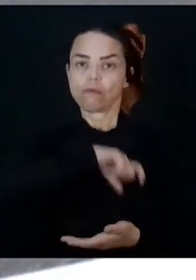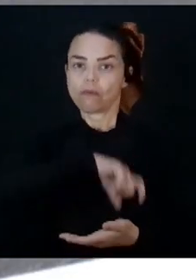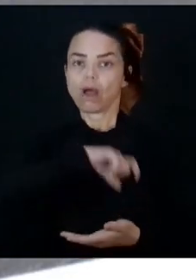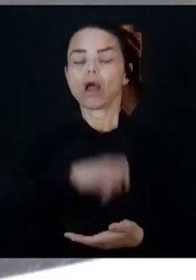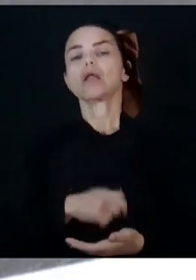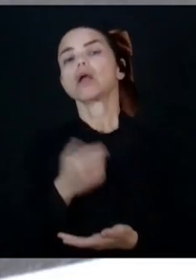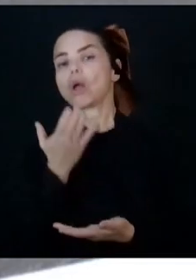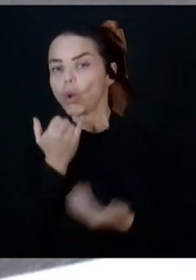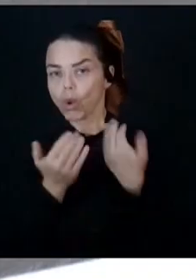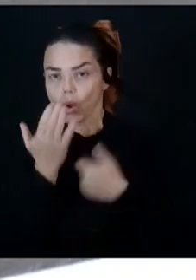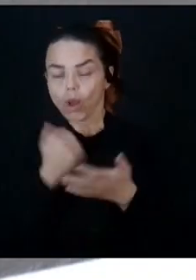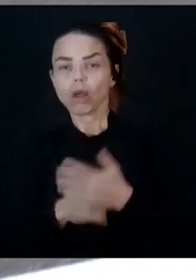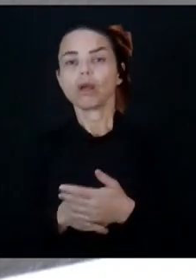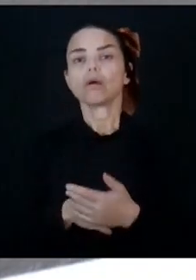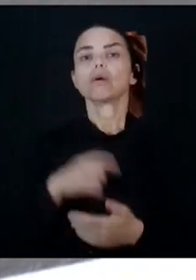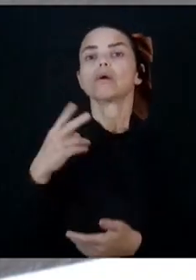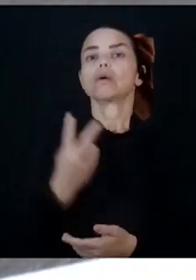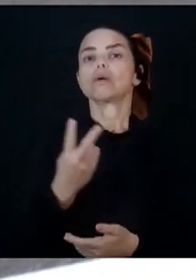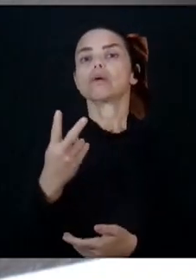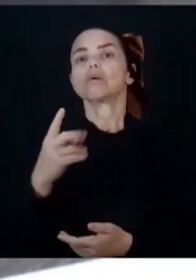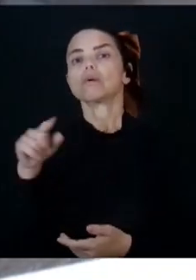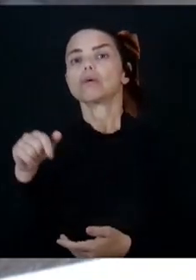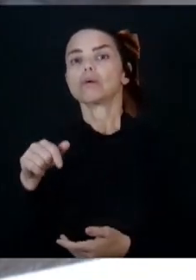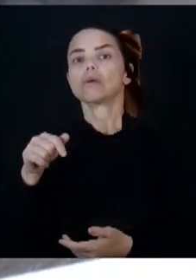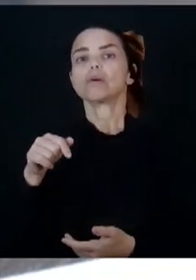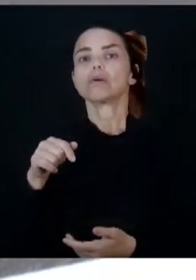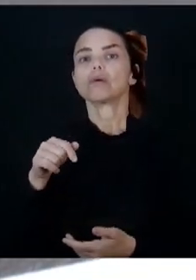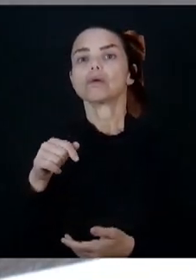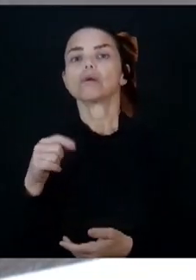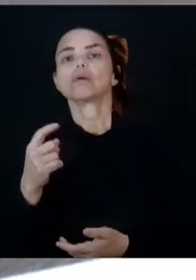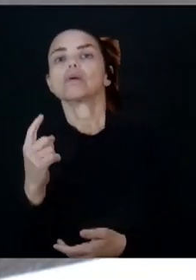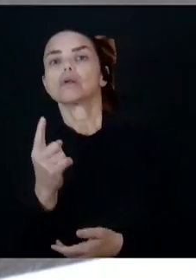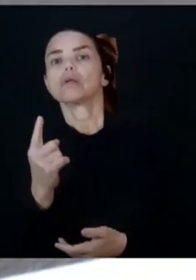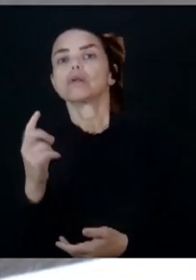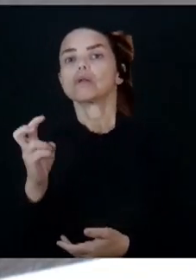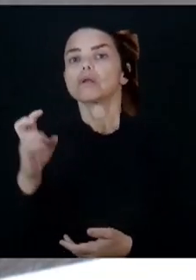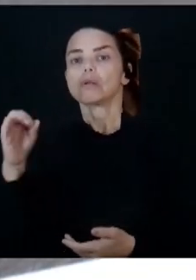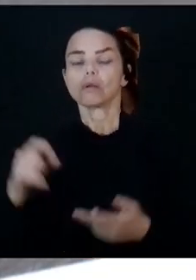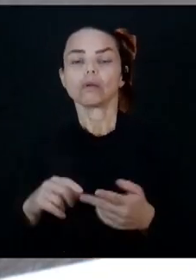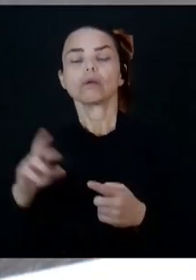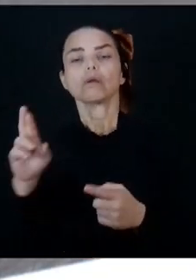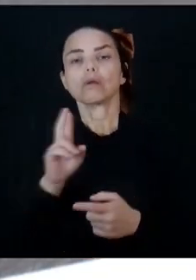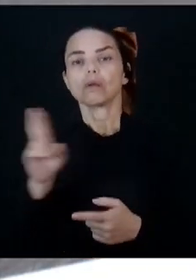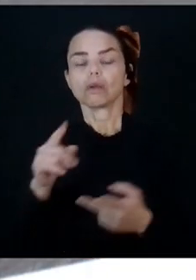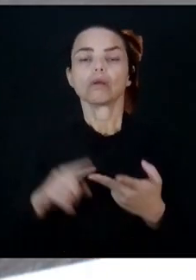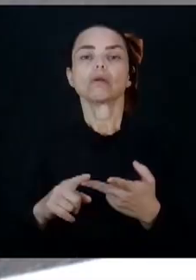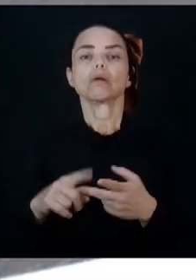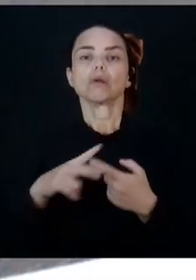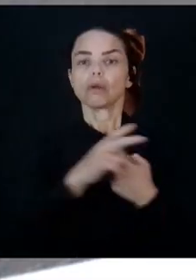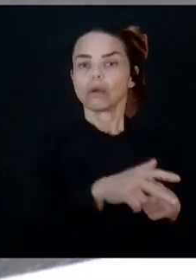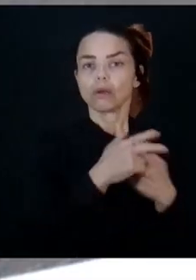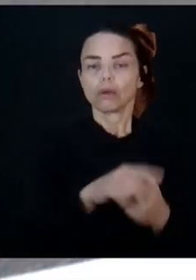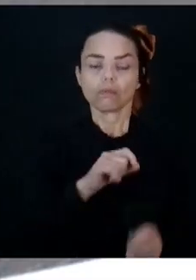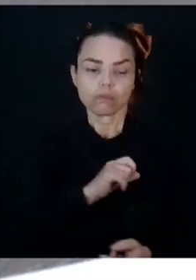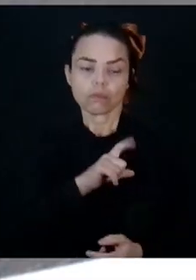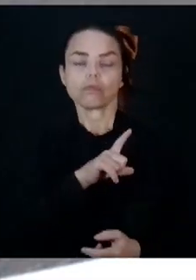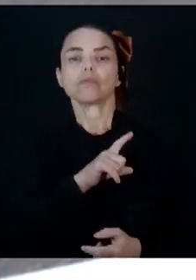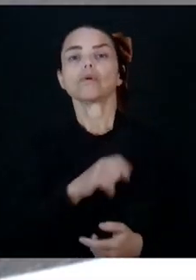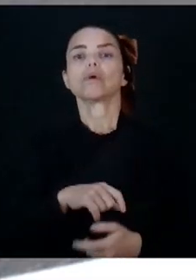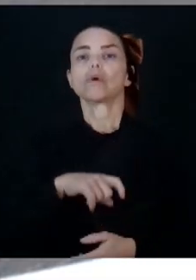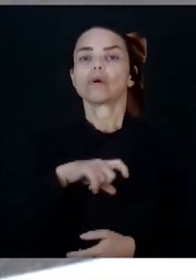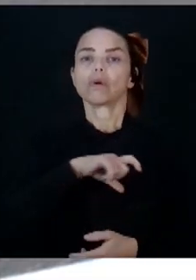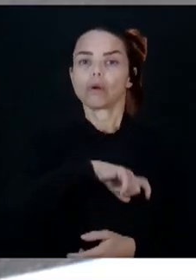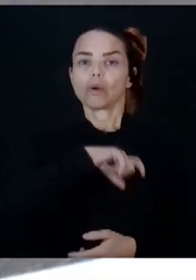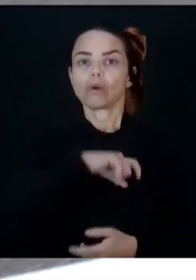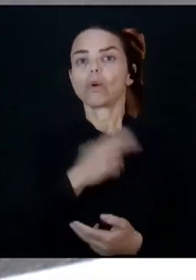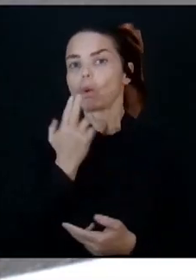de R$ 2.000 para R$ 2.150, e também a manutenção do vale nutricional,